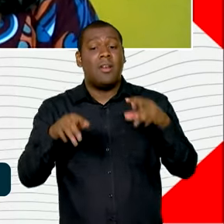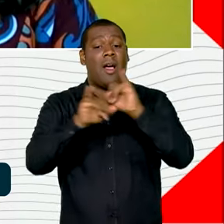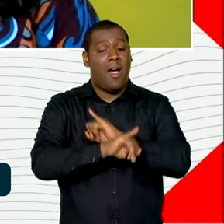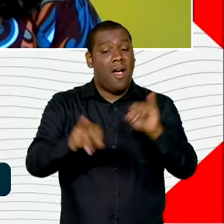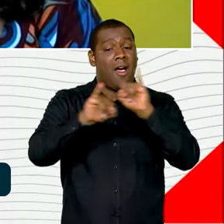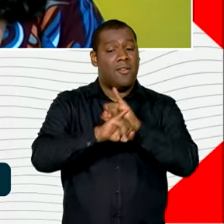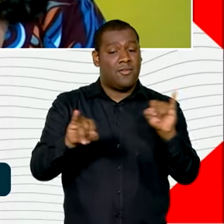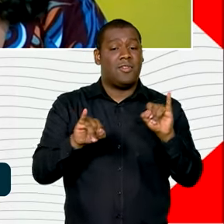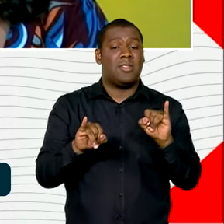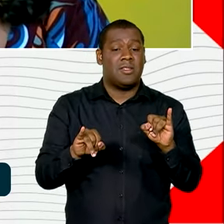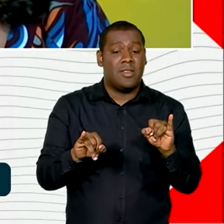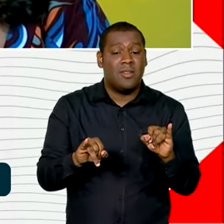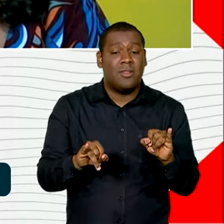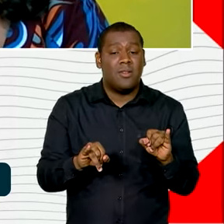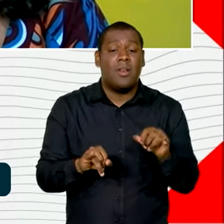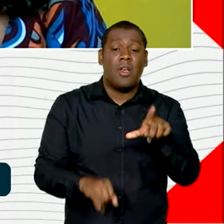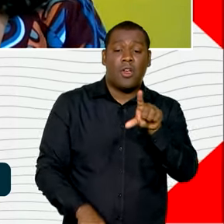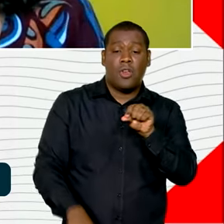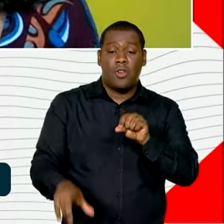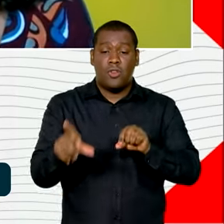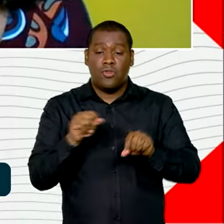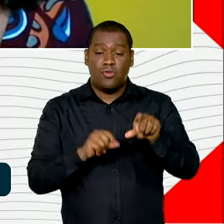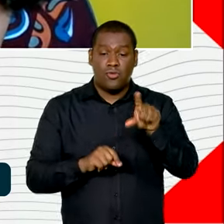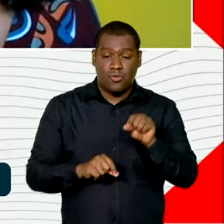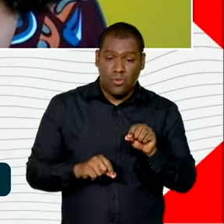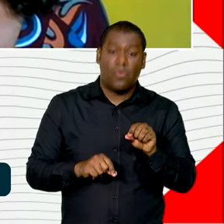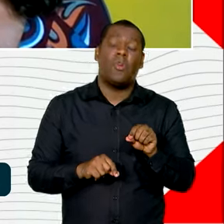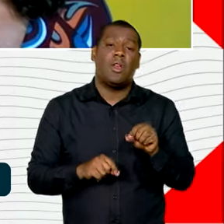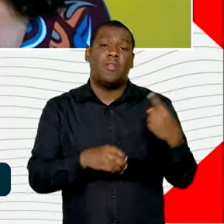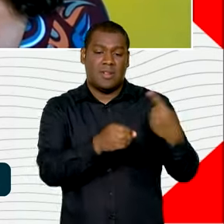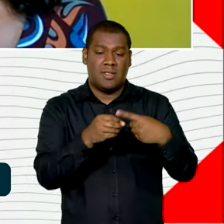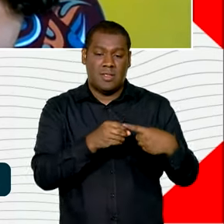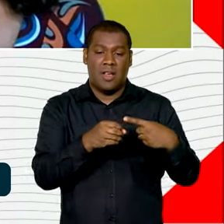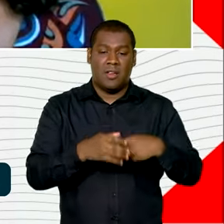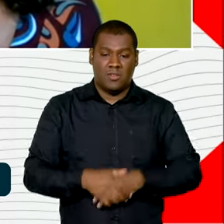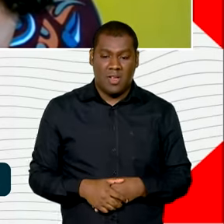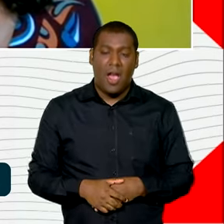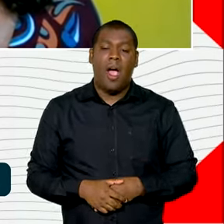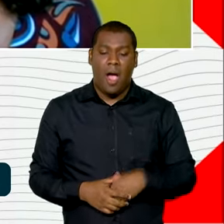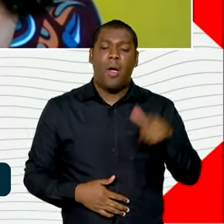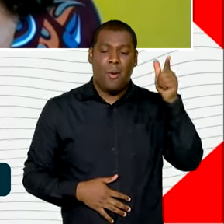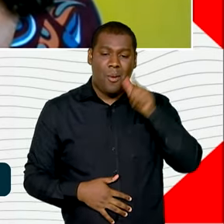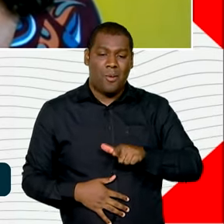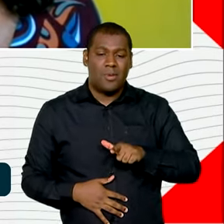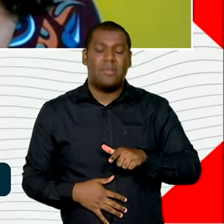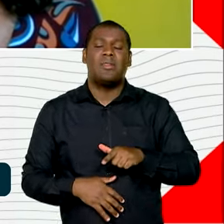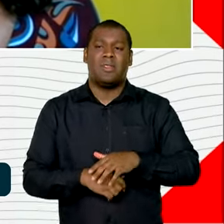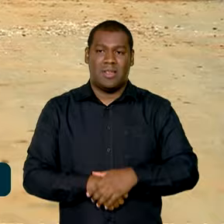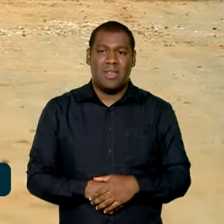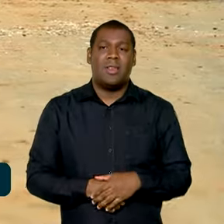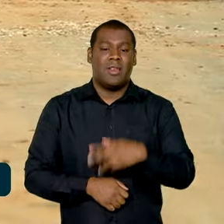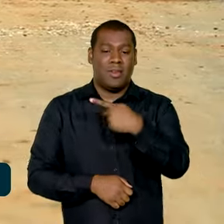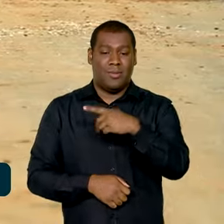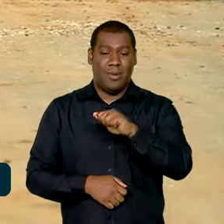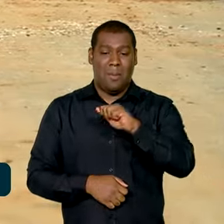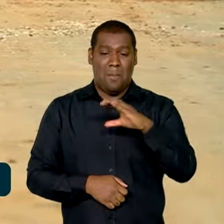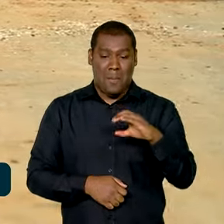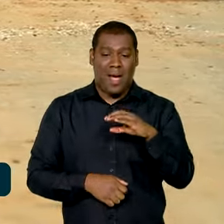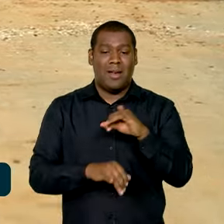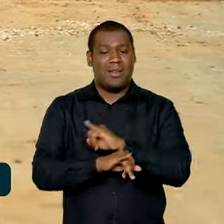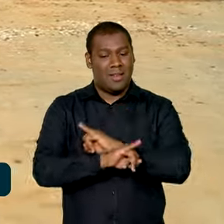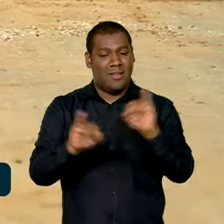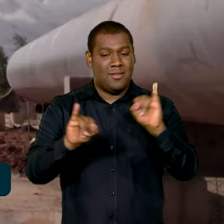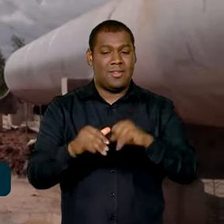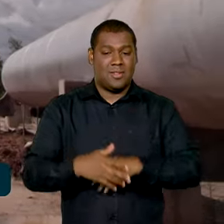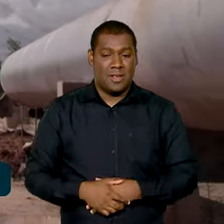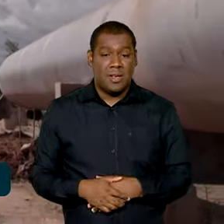divulgando a seleção do Ministério das Cidades. Aí nós completaremos 100% de anúncio do PAC. São quase